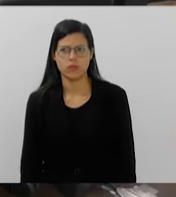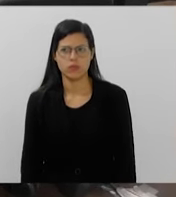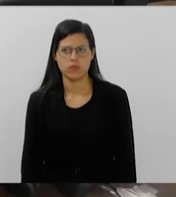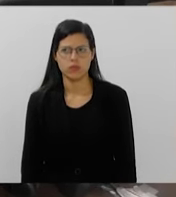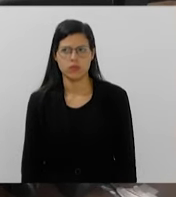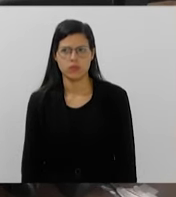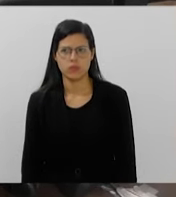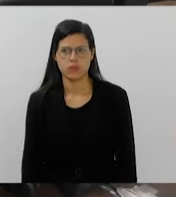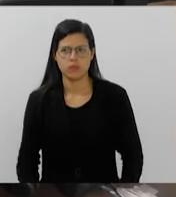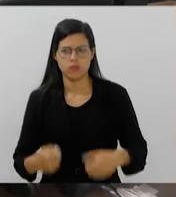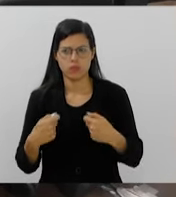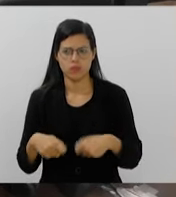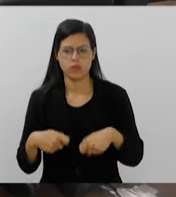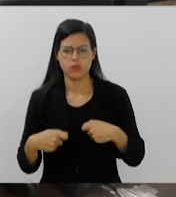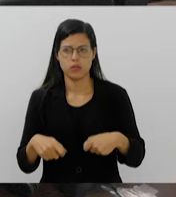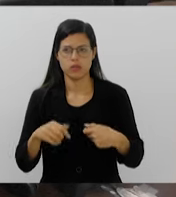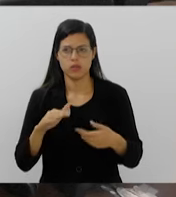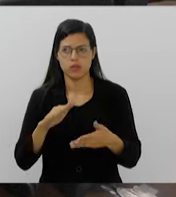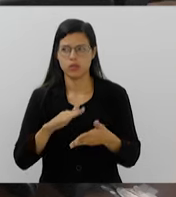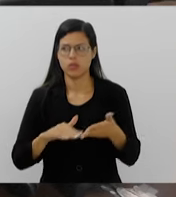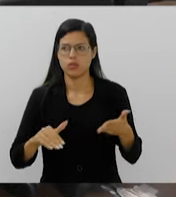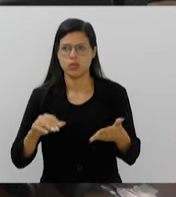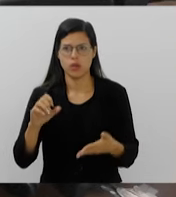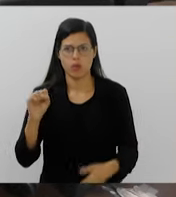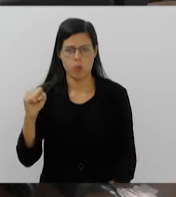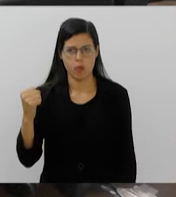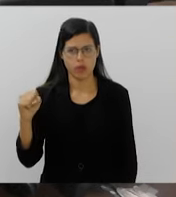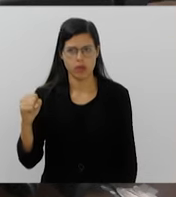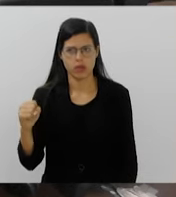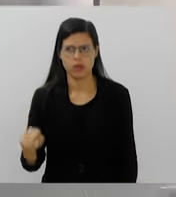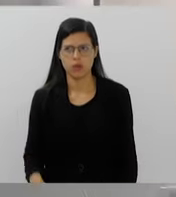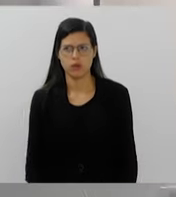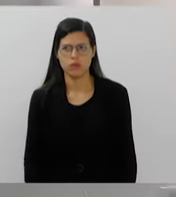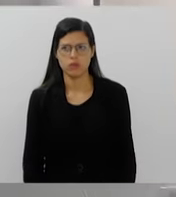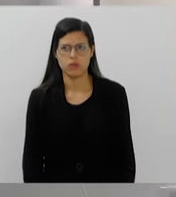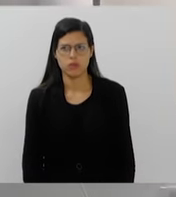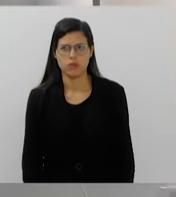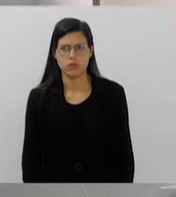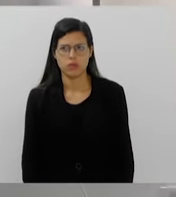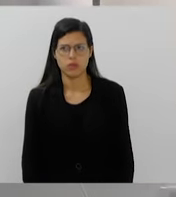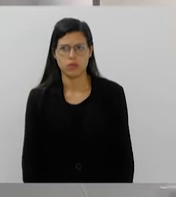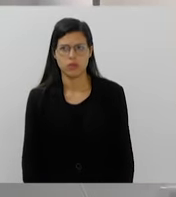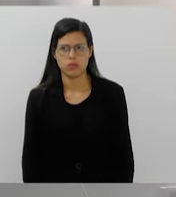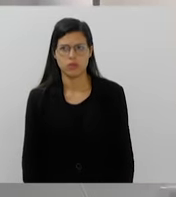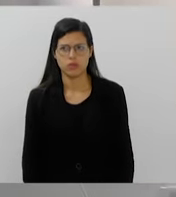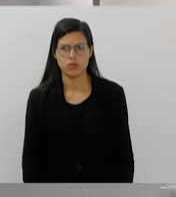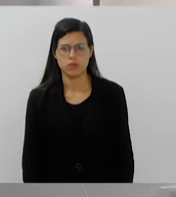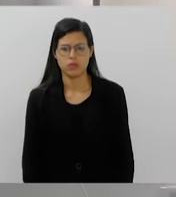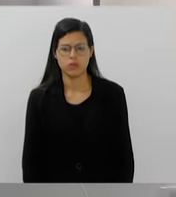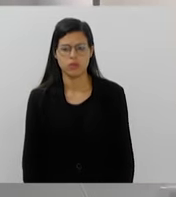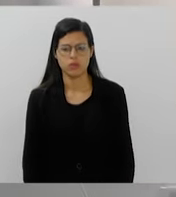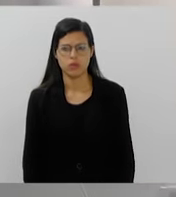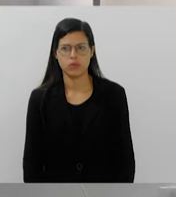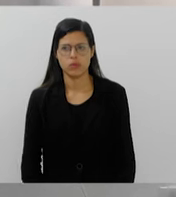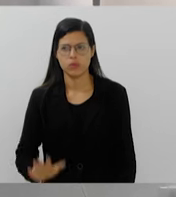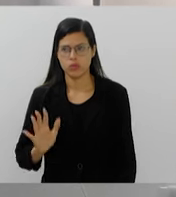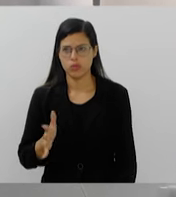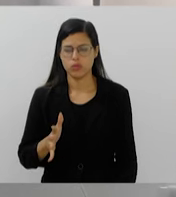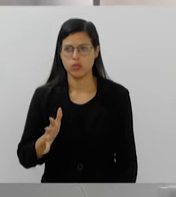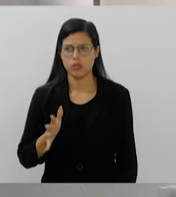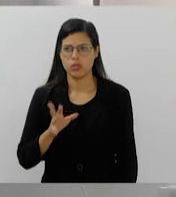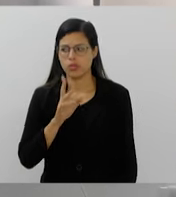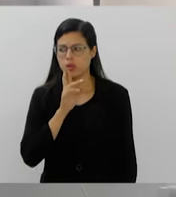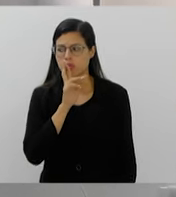Tem que suprimir o 8º. Então a gente... É só trocar o... Já foi proclamado o resultado, mas foi